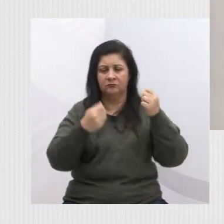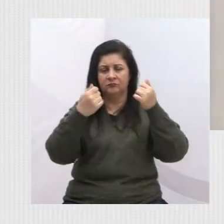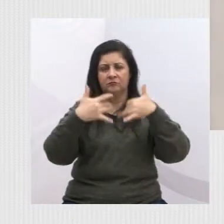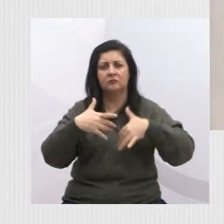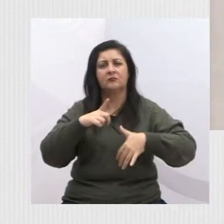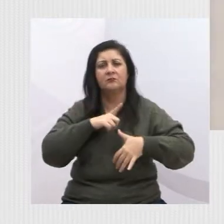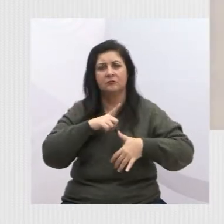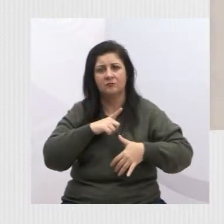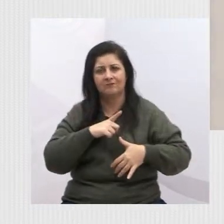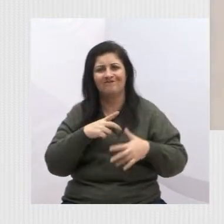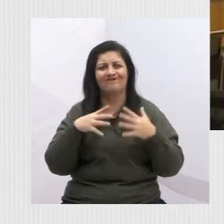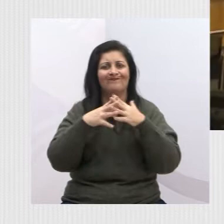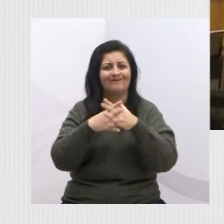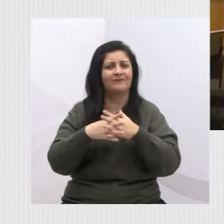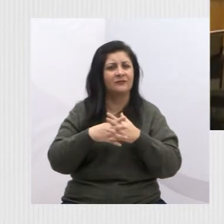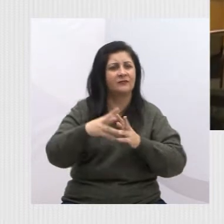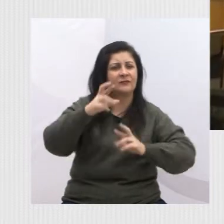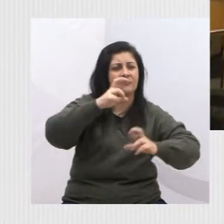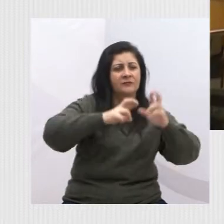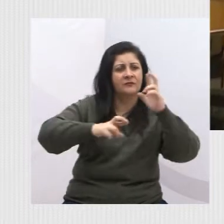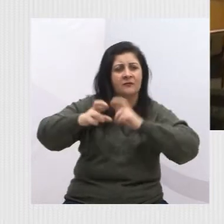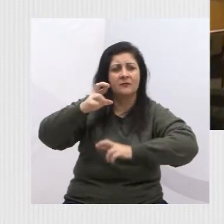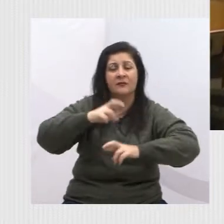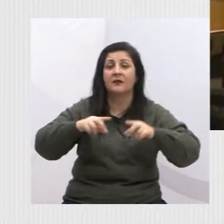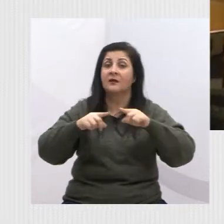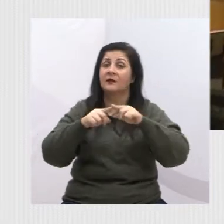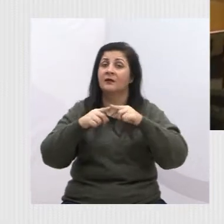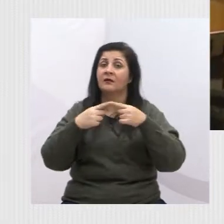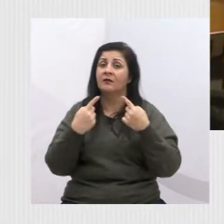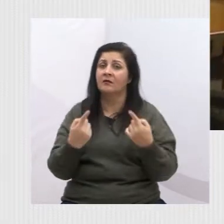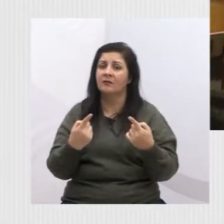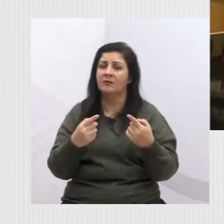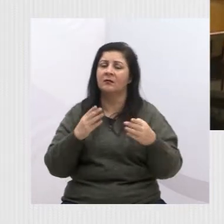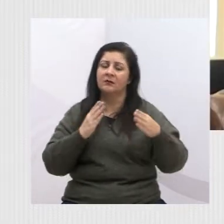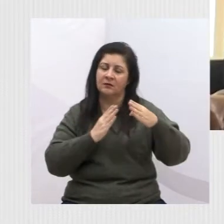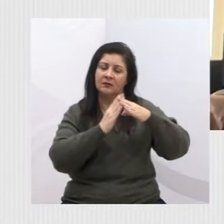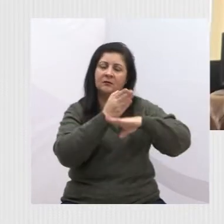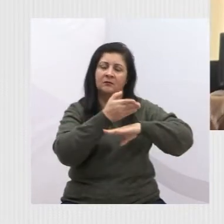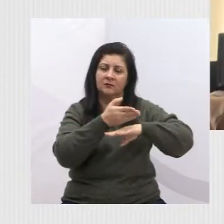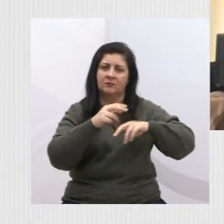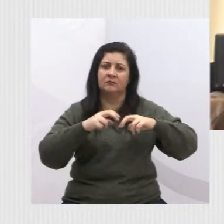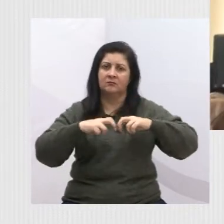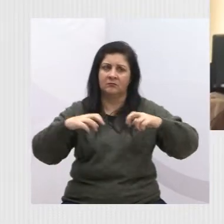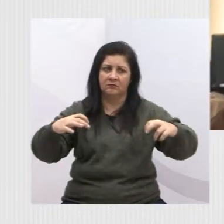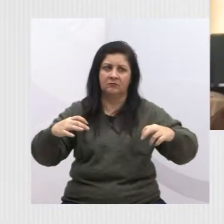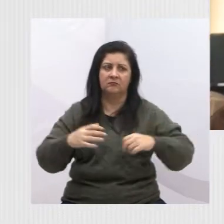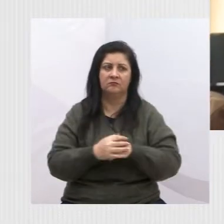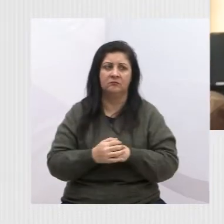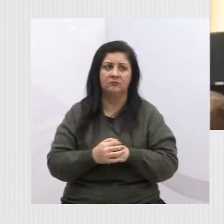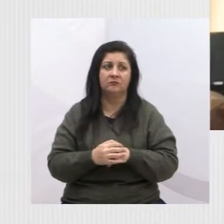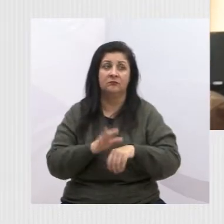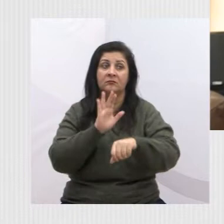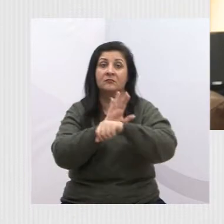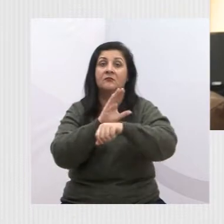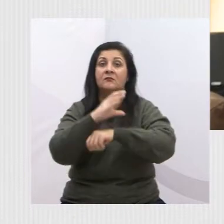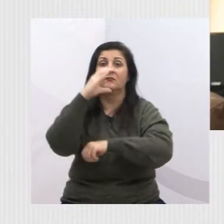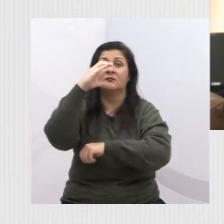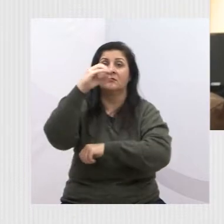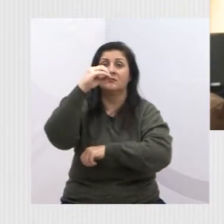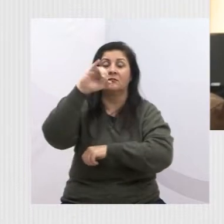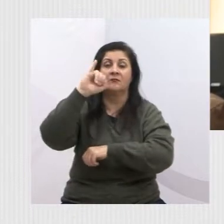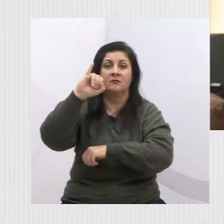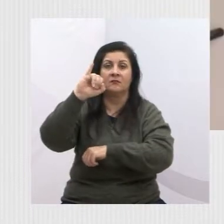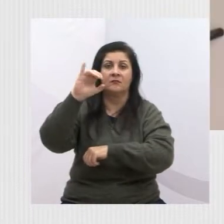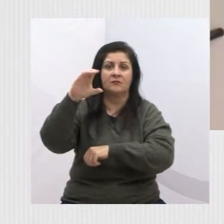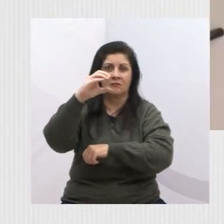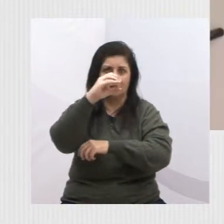de fiscalização, mas deve contar, a partir da aprovação em plenário, com a ajuda do Centro de Operações Integradas,